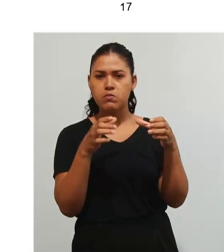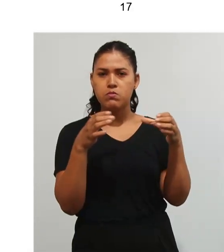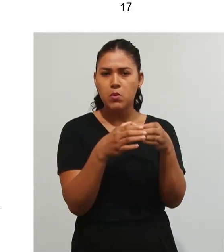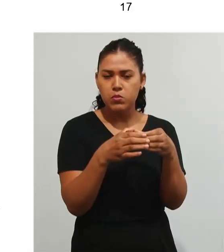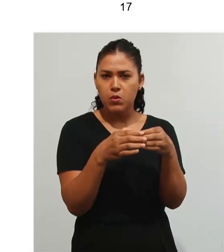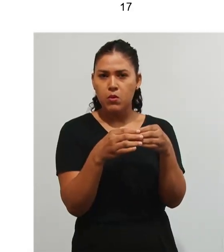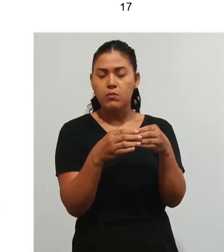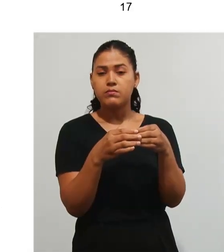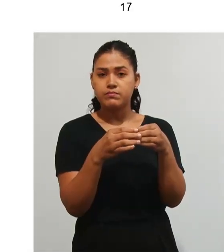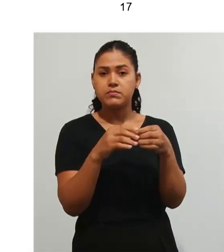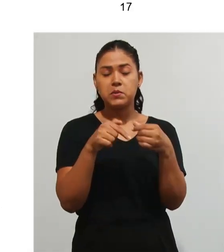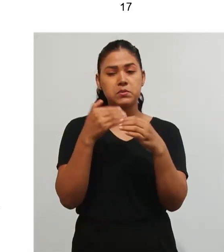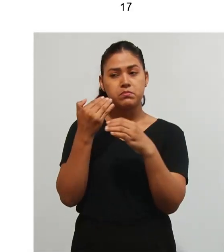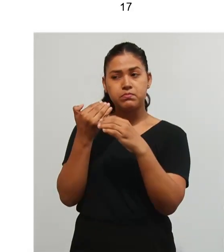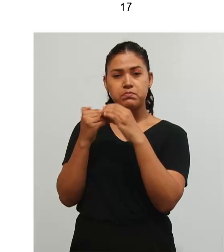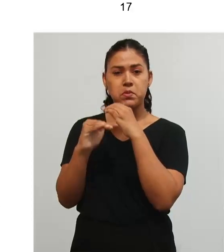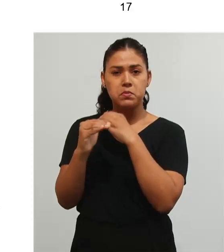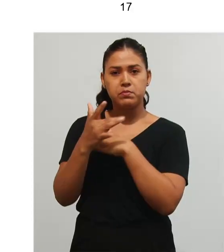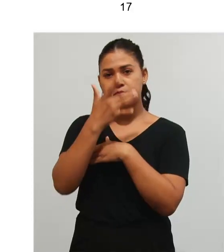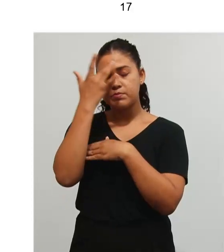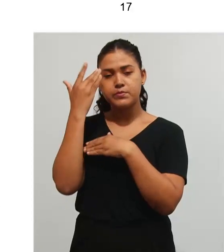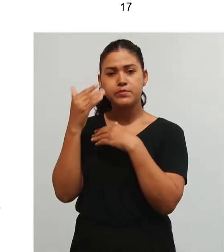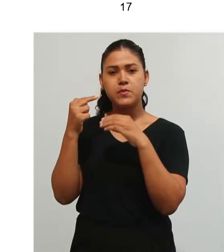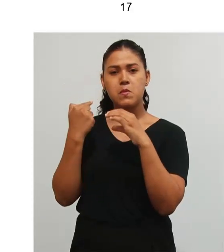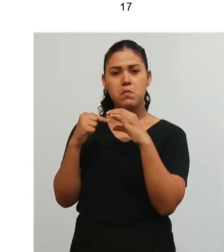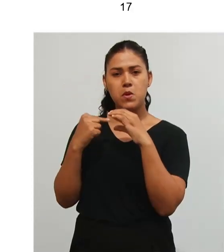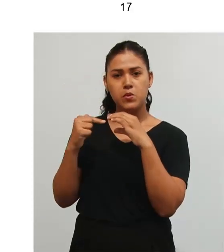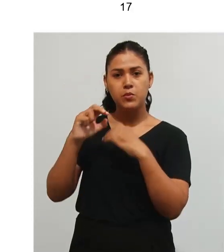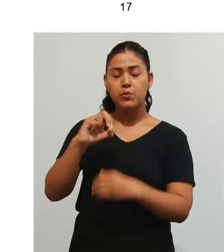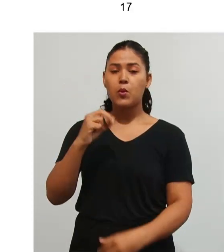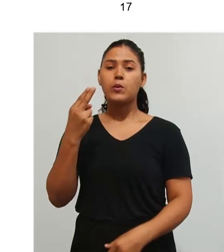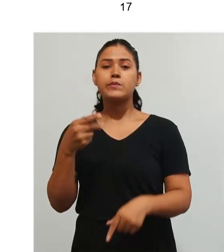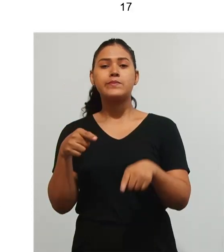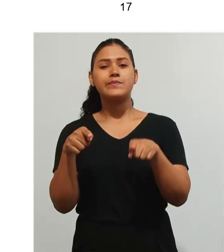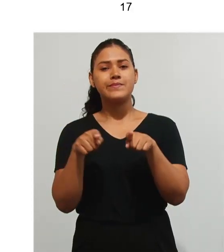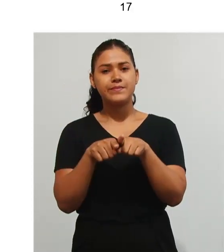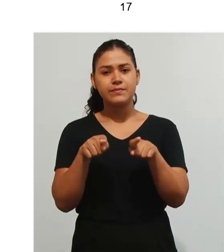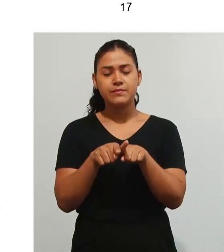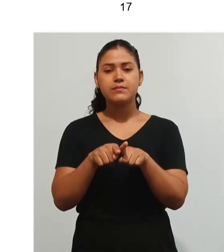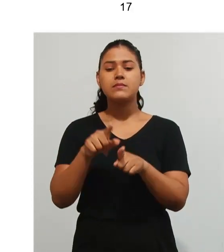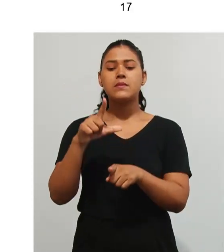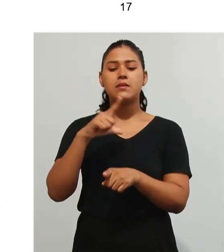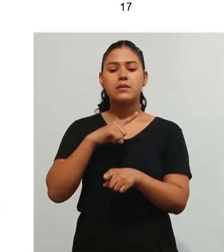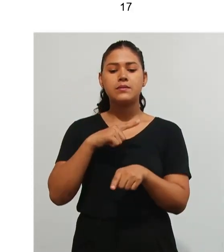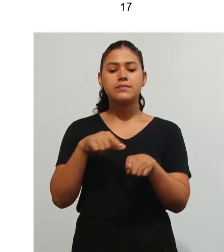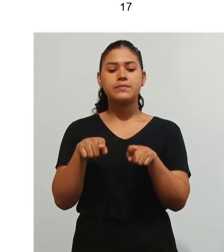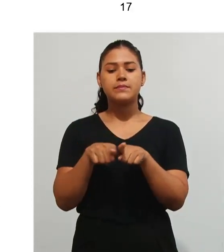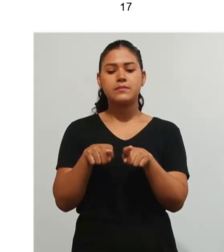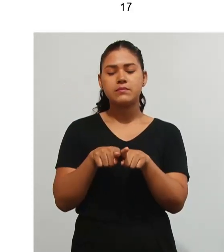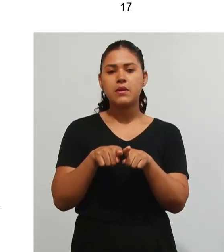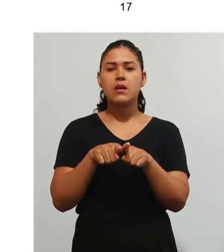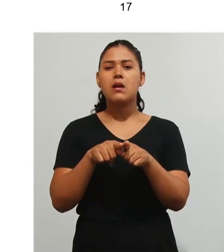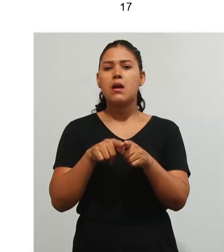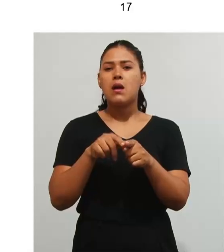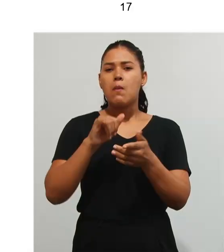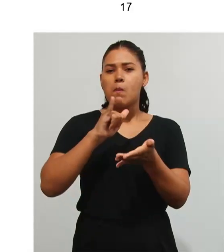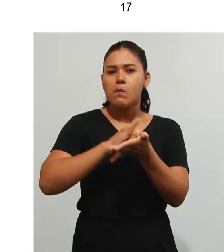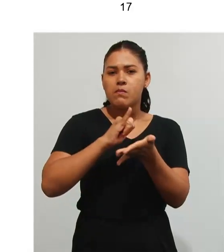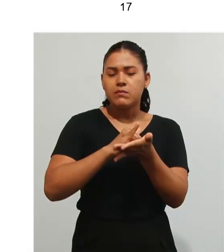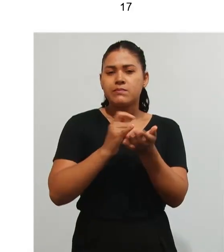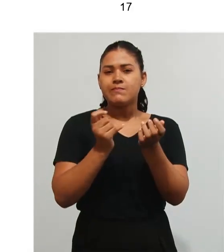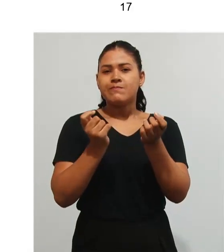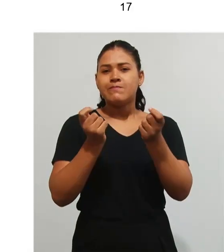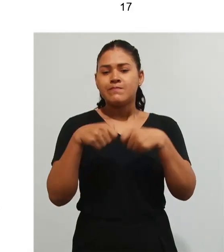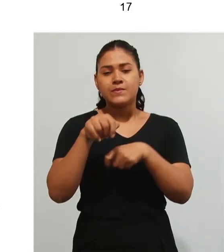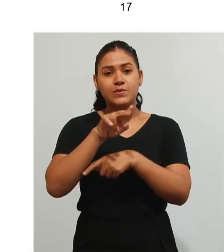para enviar por e-mail, por exemplo. E nós temos excelentes alternativas, excelentes ferramentas para